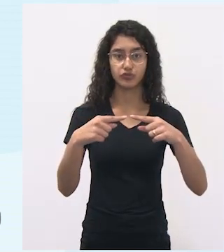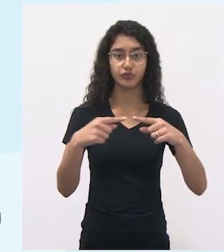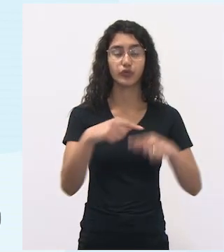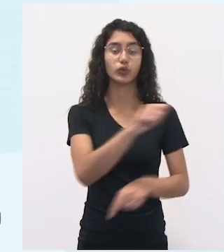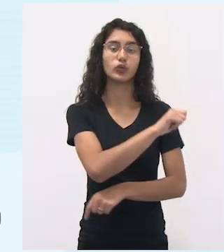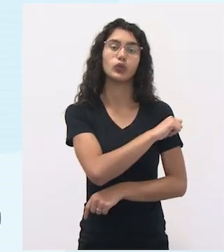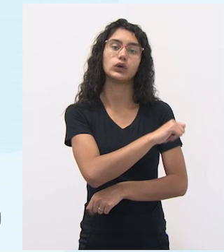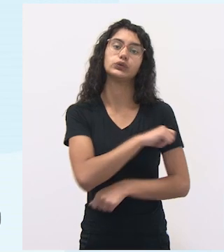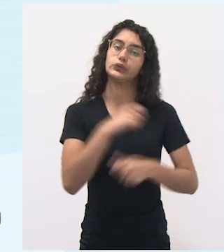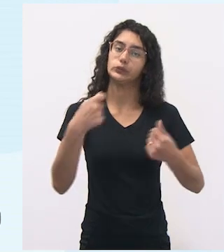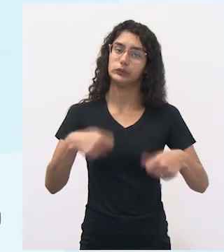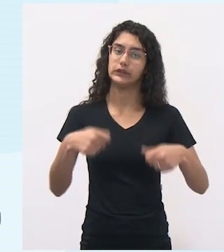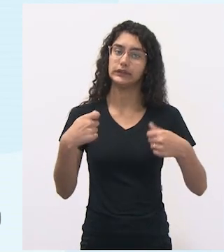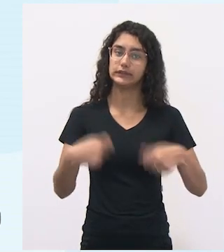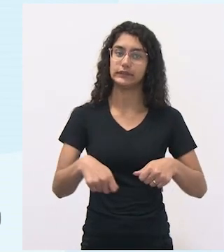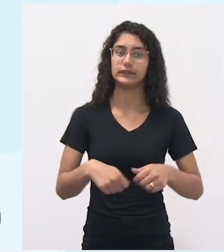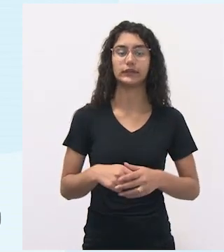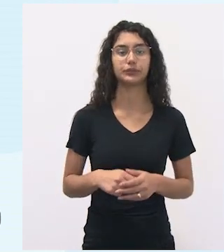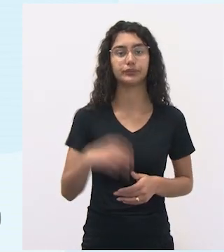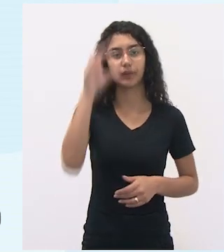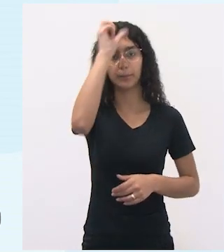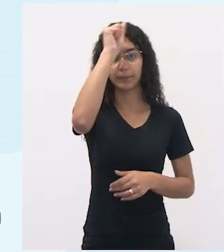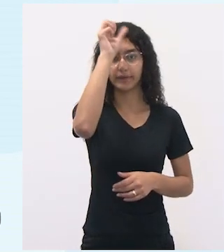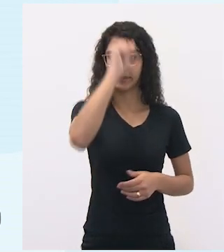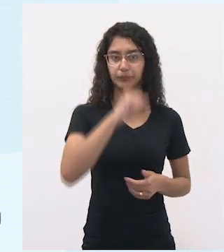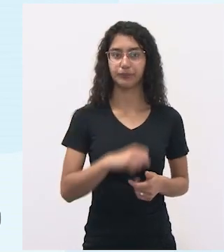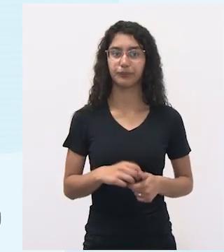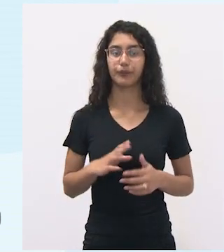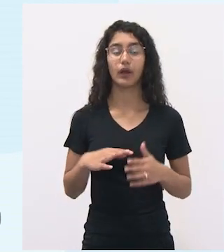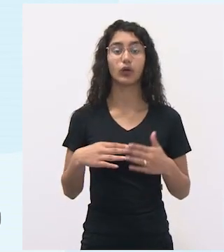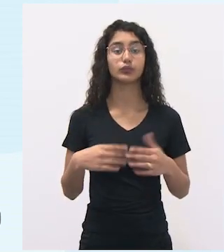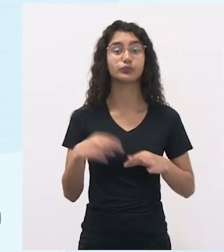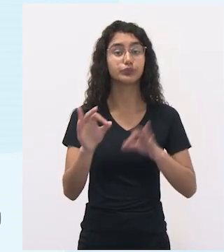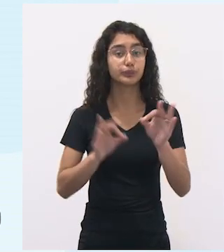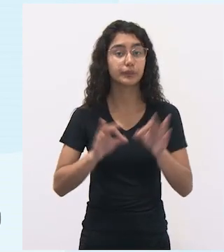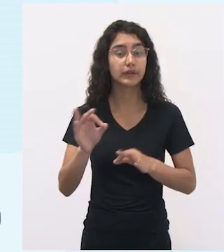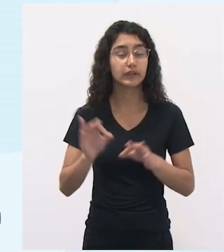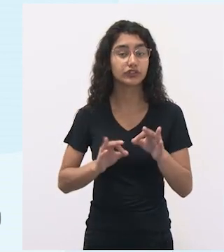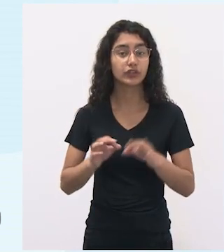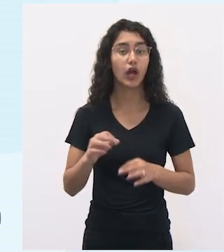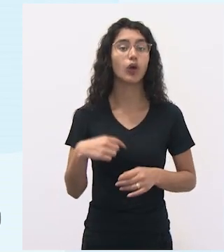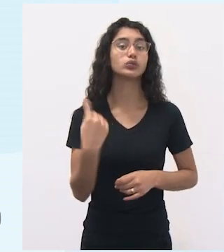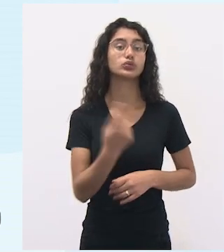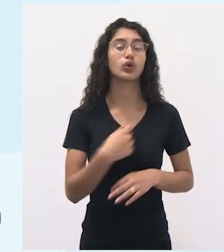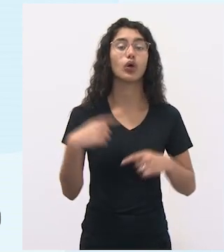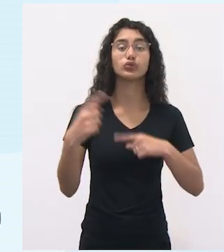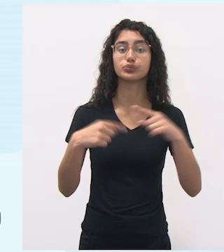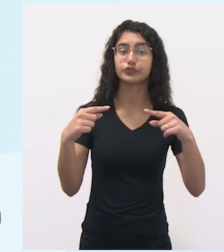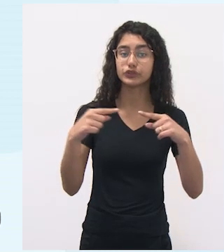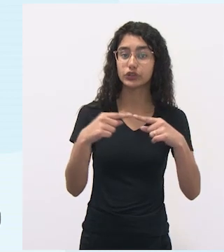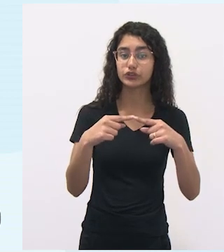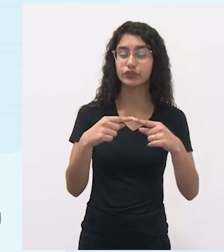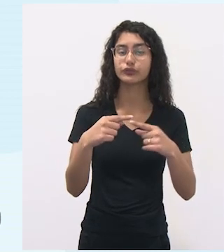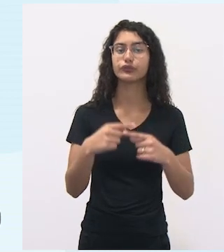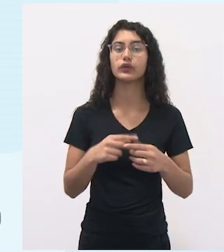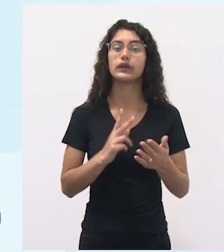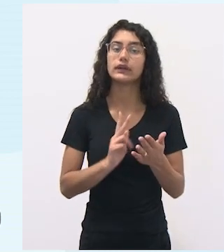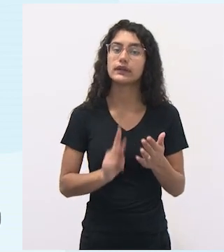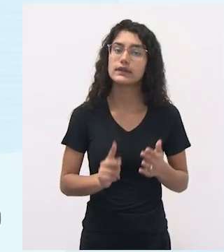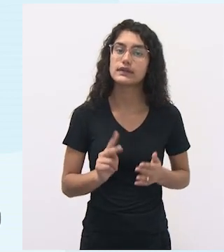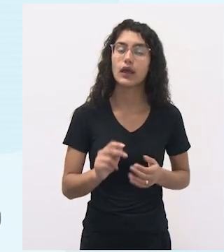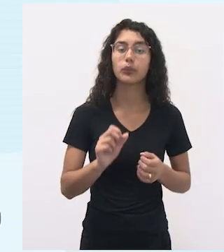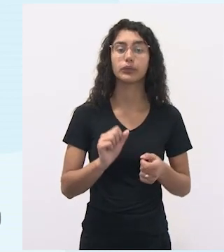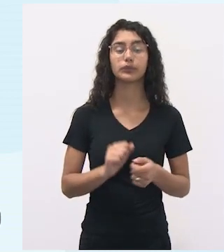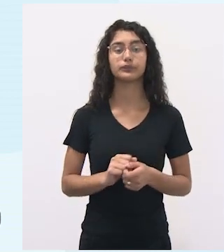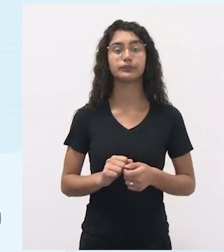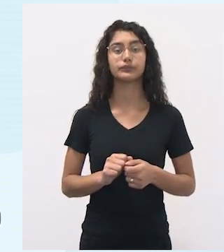nosso aluno precisa aprender. Quando a gente vai planejar, o nosso planejamento, o nosso propósito não começa sempre com um verbo,